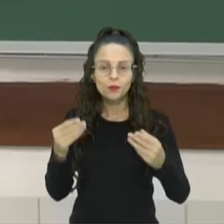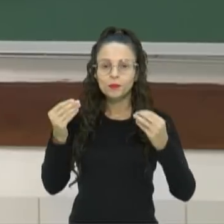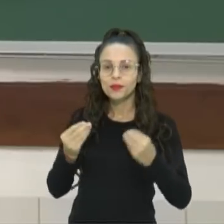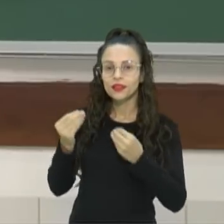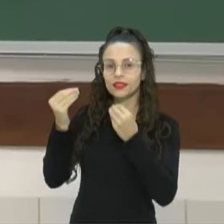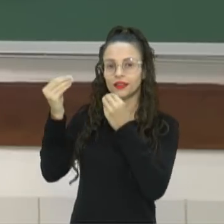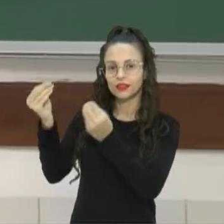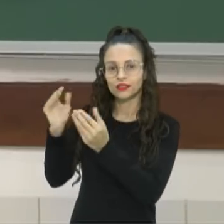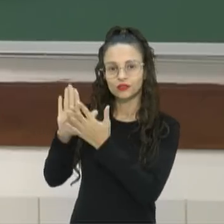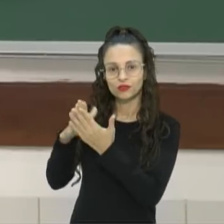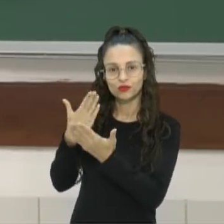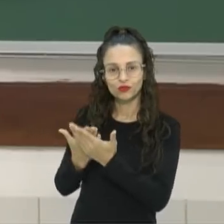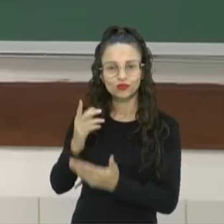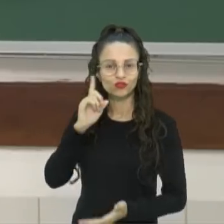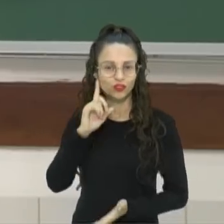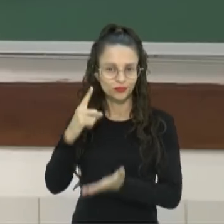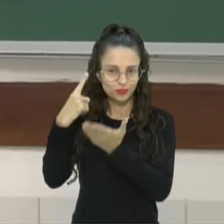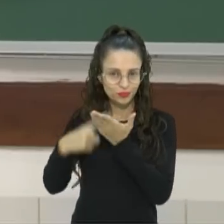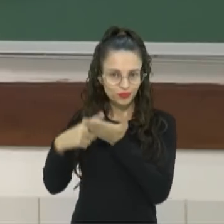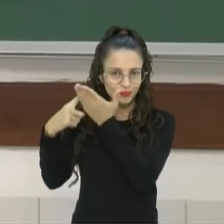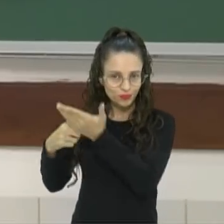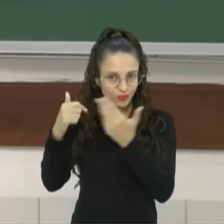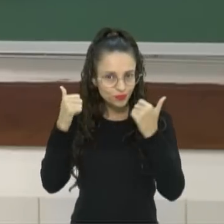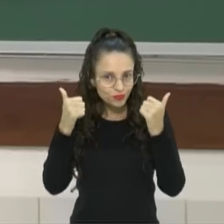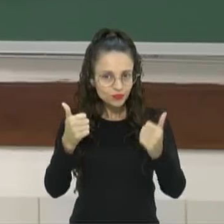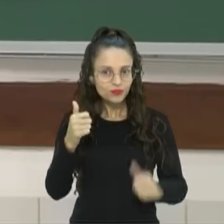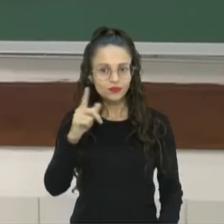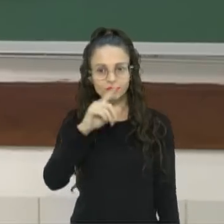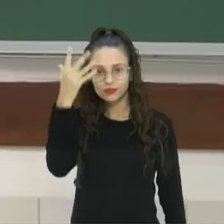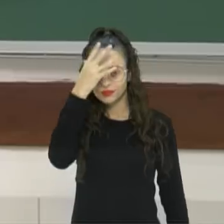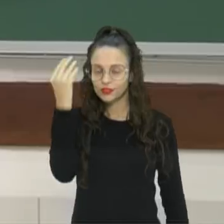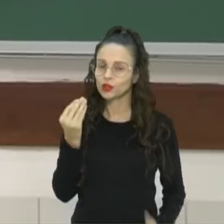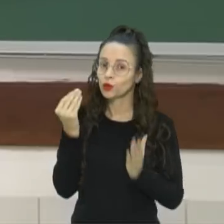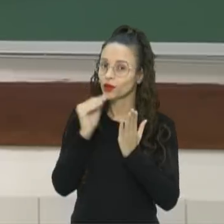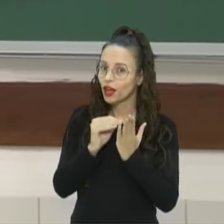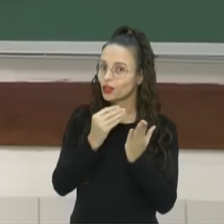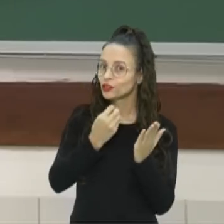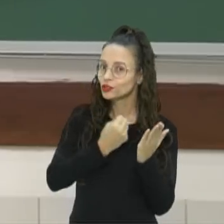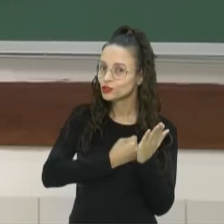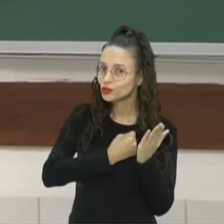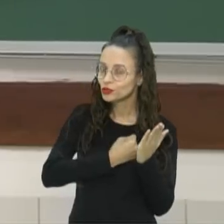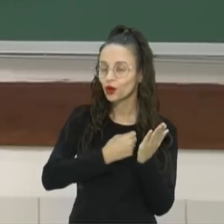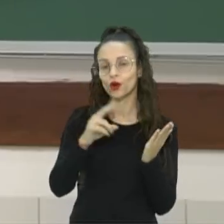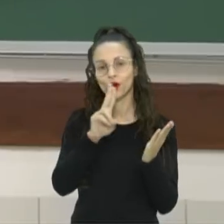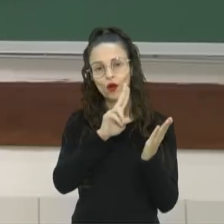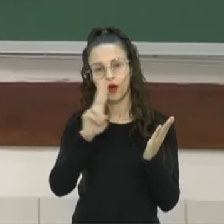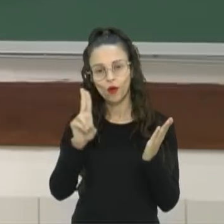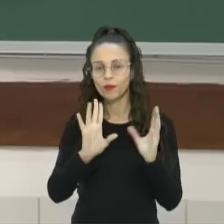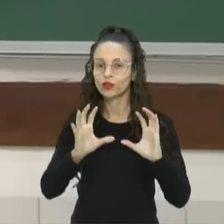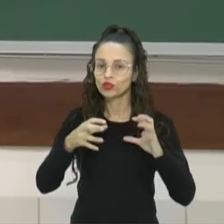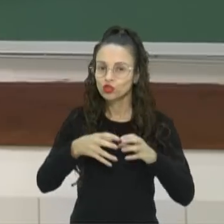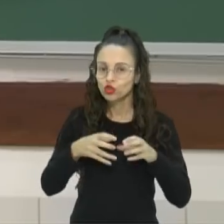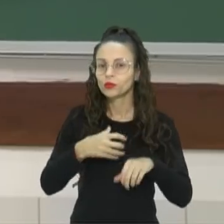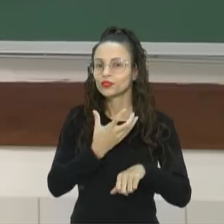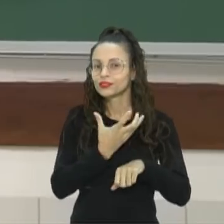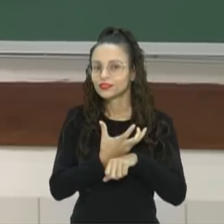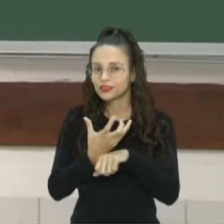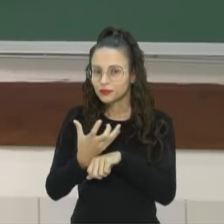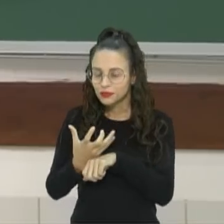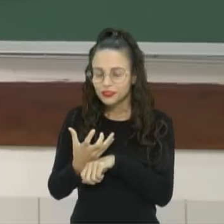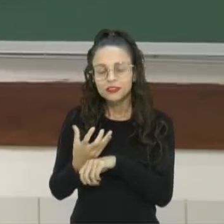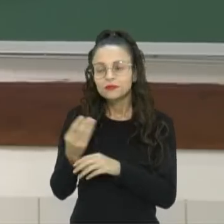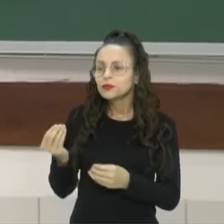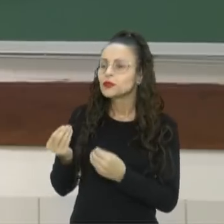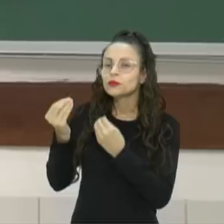na escola no dia que for agendado, tá bem? Não esqueça de colocar nome, número, turma, disciplina, senão